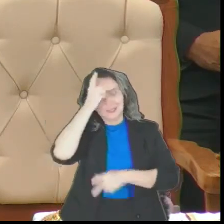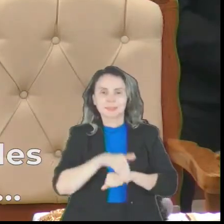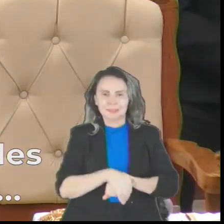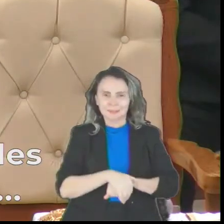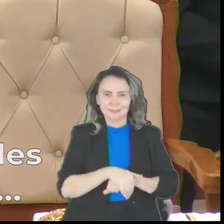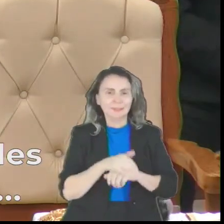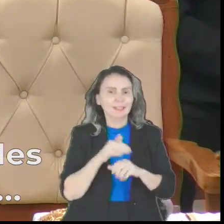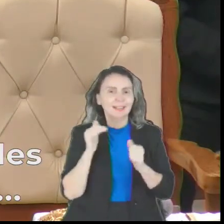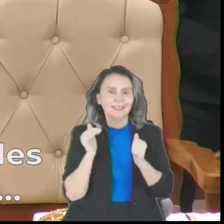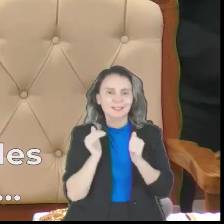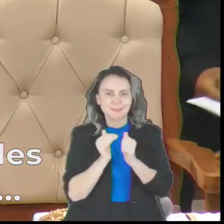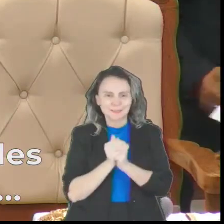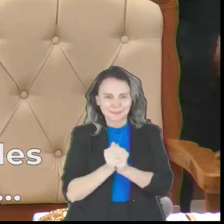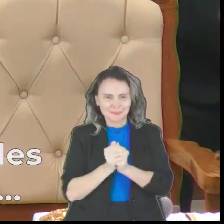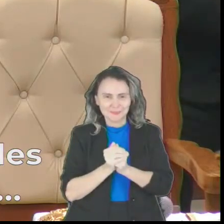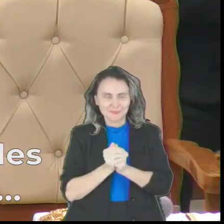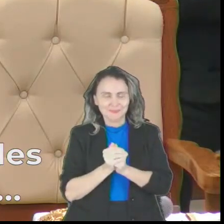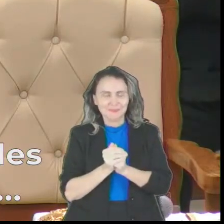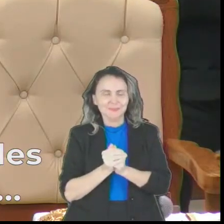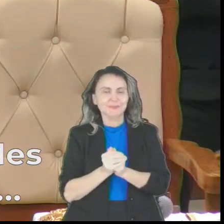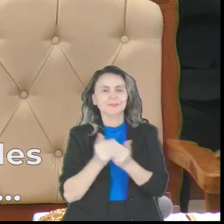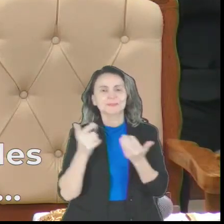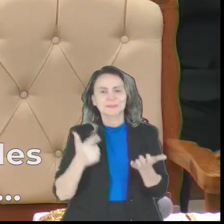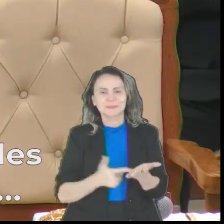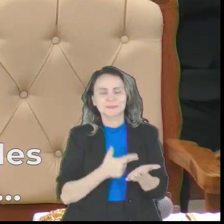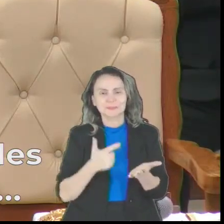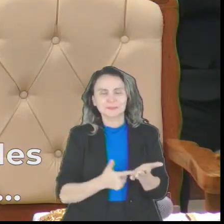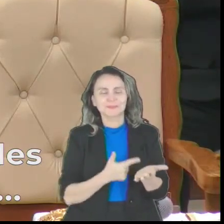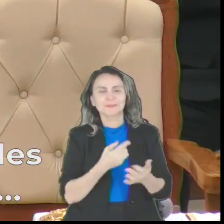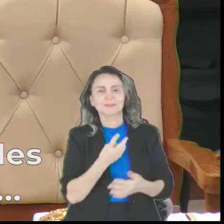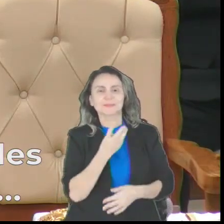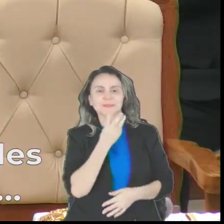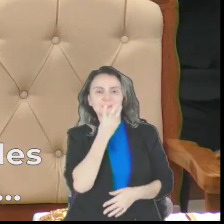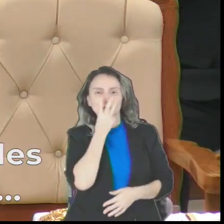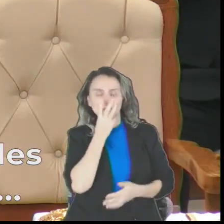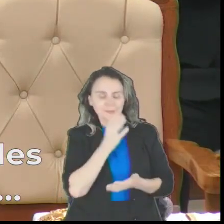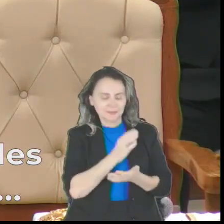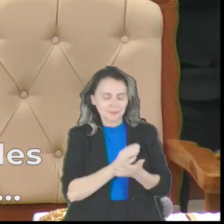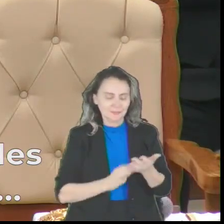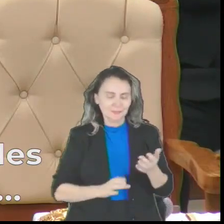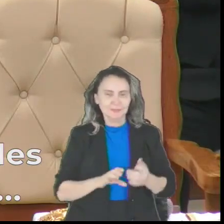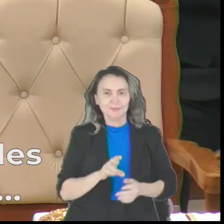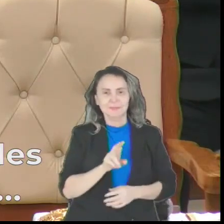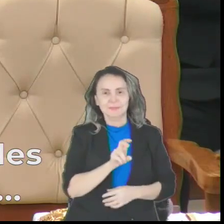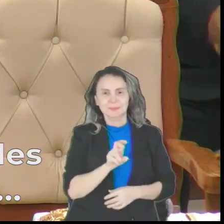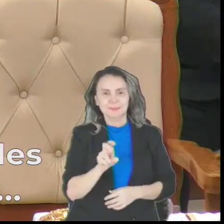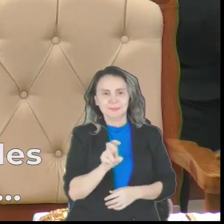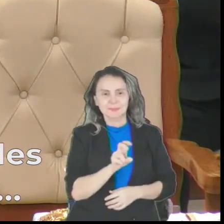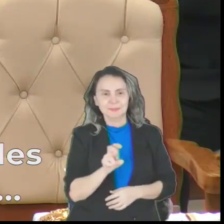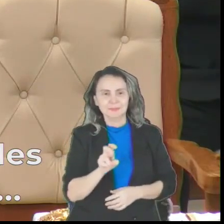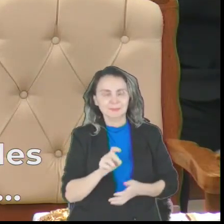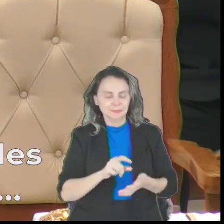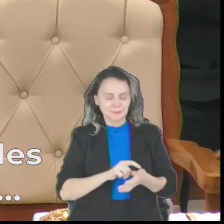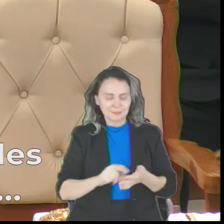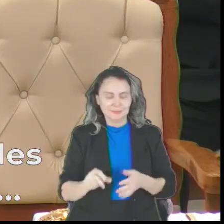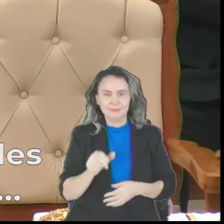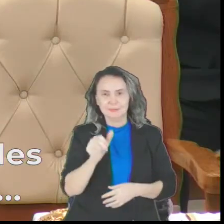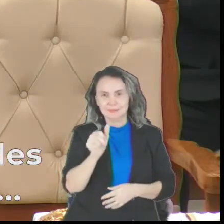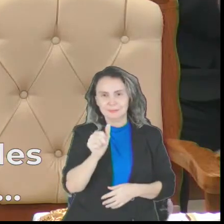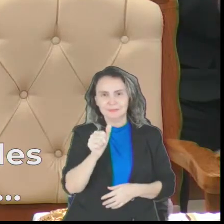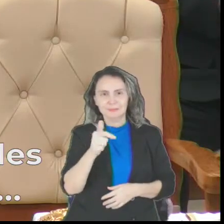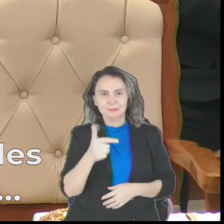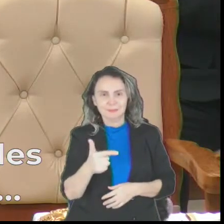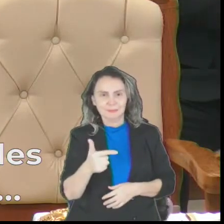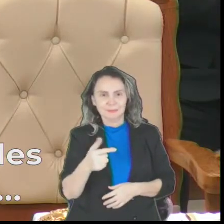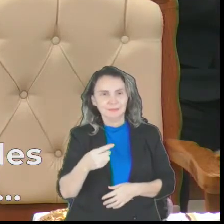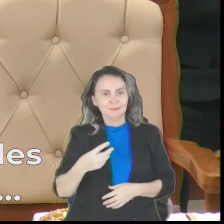Amém? Livro do profeta Isaías, capítulo 55, versículos 1, 2, 3, depois o